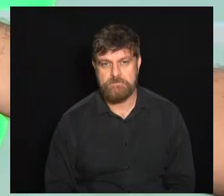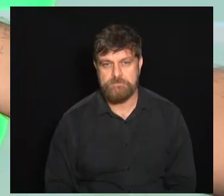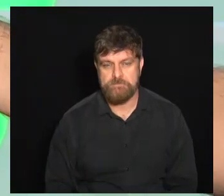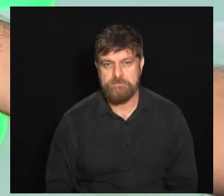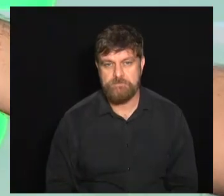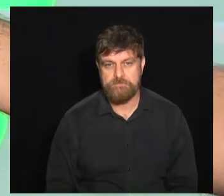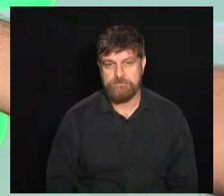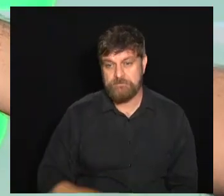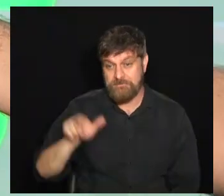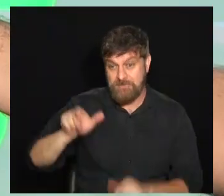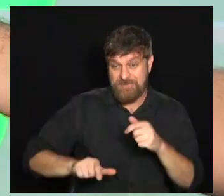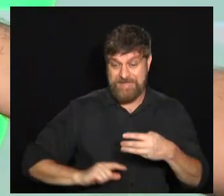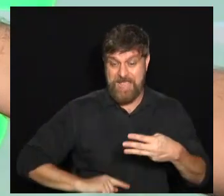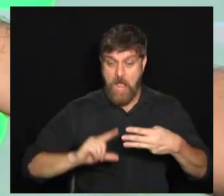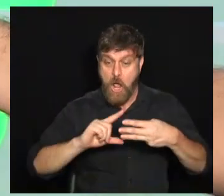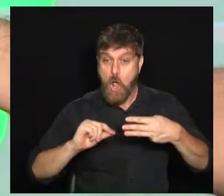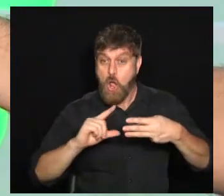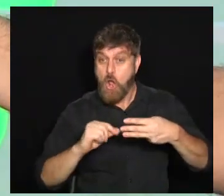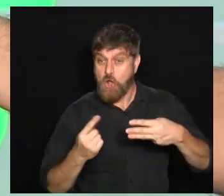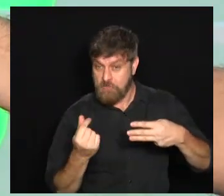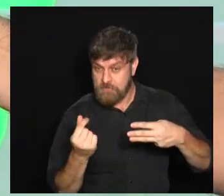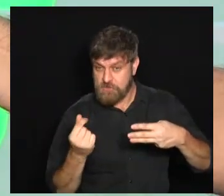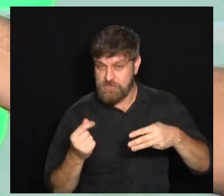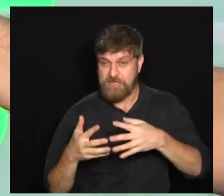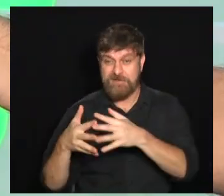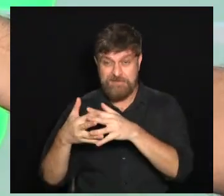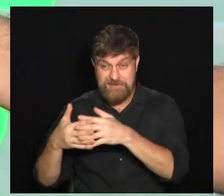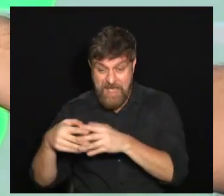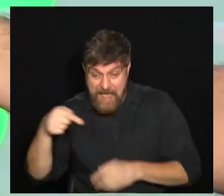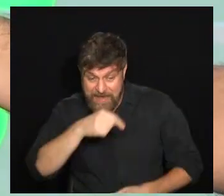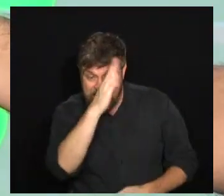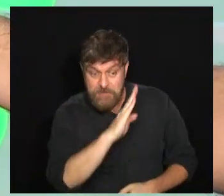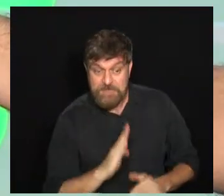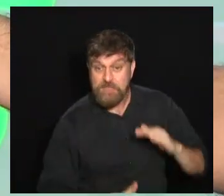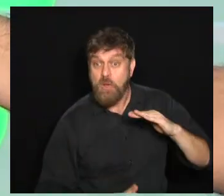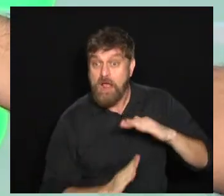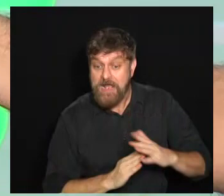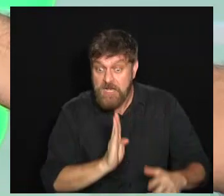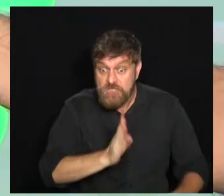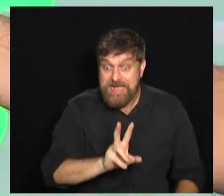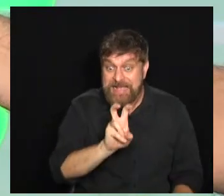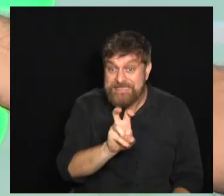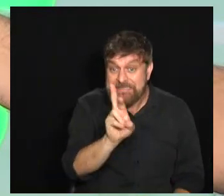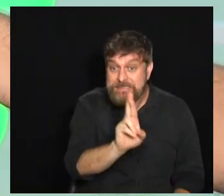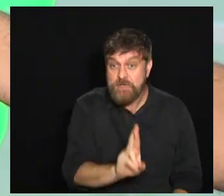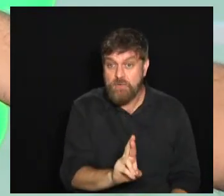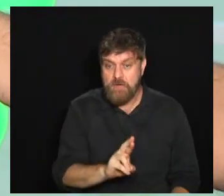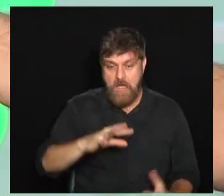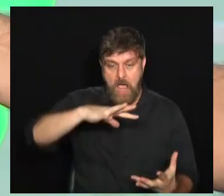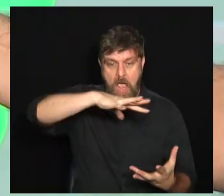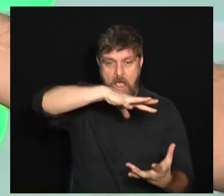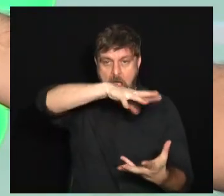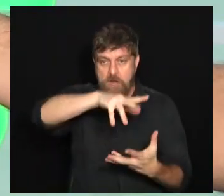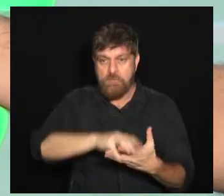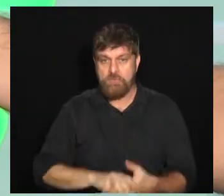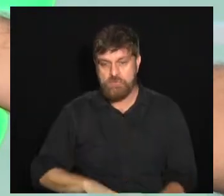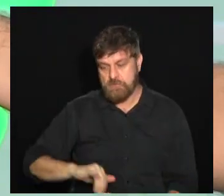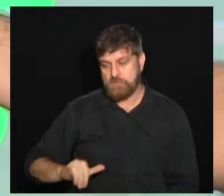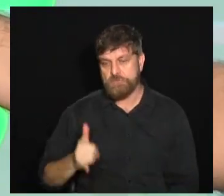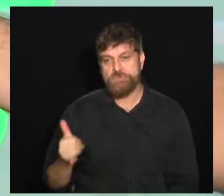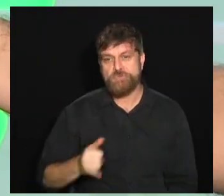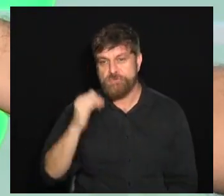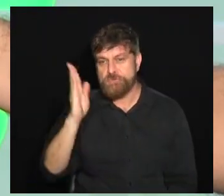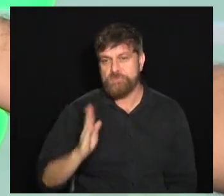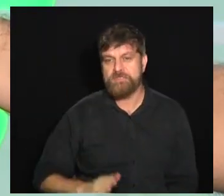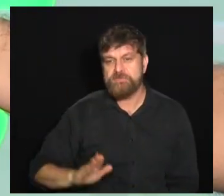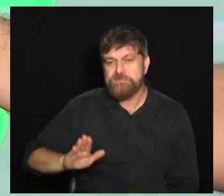Você tem um dólar muito alto, né? No Brasil já chegou a R$5, né? E no mundo essa oscilação muito grande, os juros no Brasil estão muito baixos, também isso força o